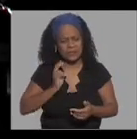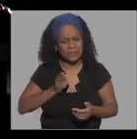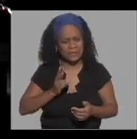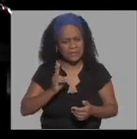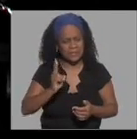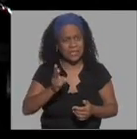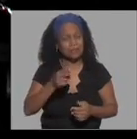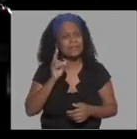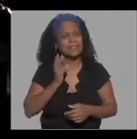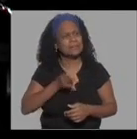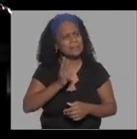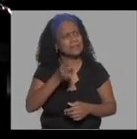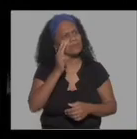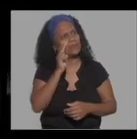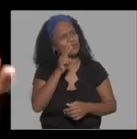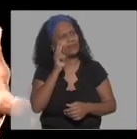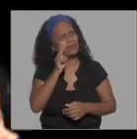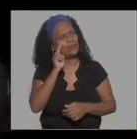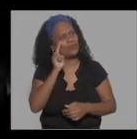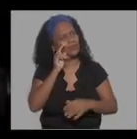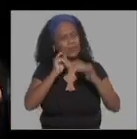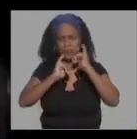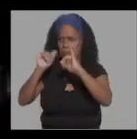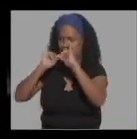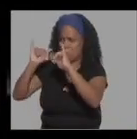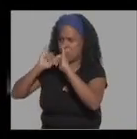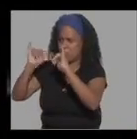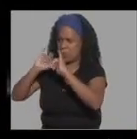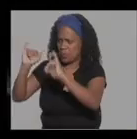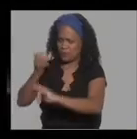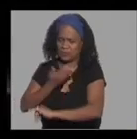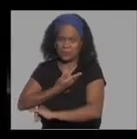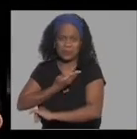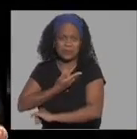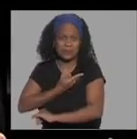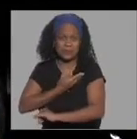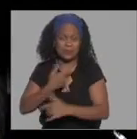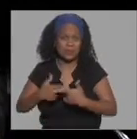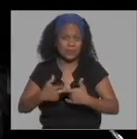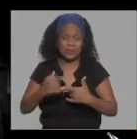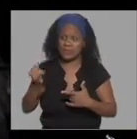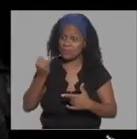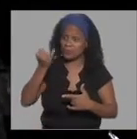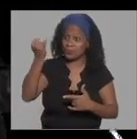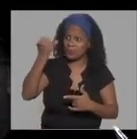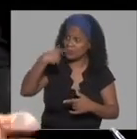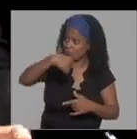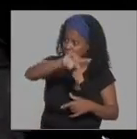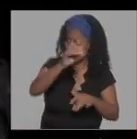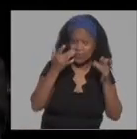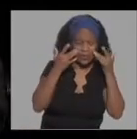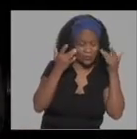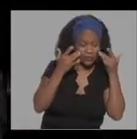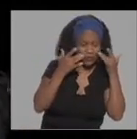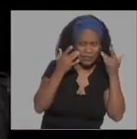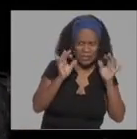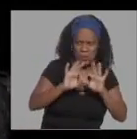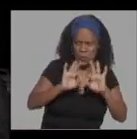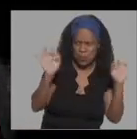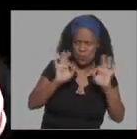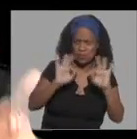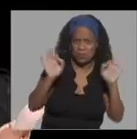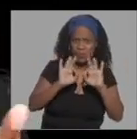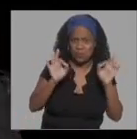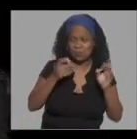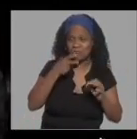estão ali do lado dela estaria ali assistindo e propaganda divulgando multiplicando a importância desse trabalho volte a ter vão assistir à peça do luto